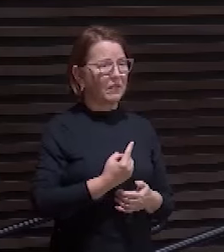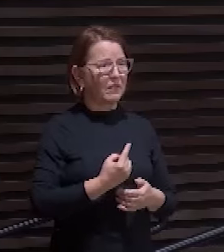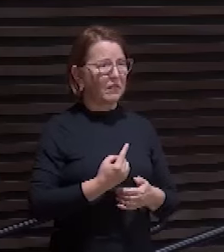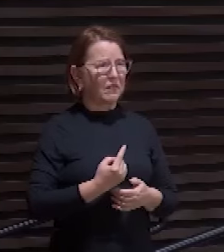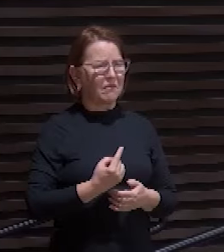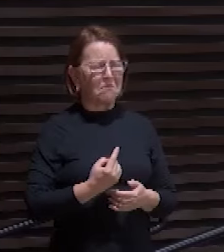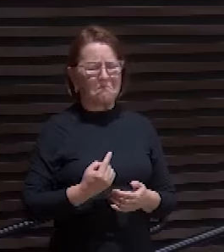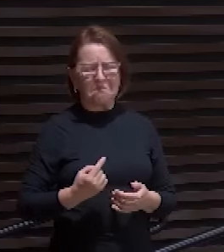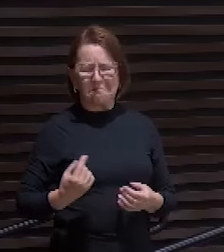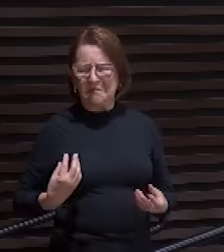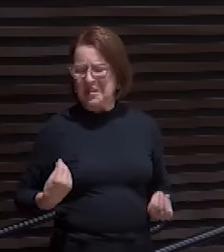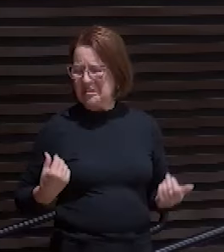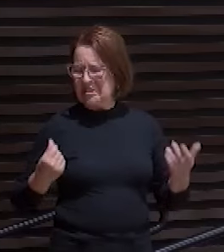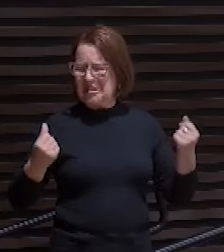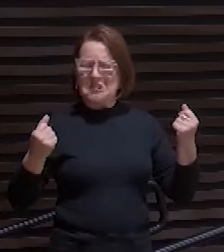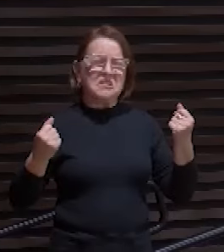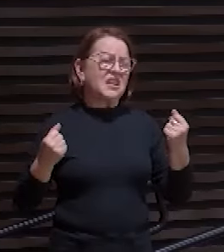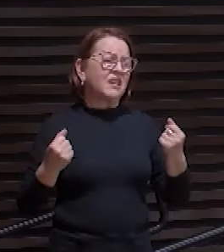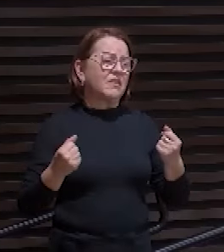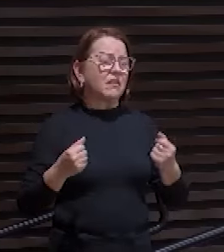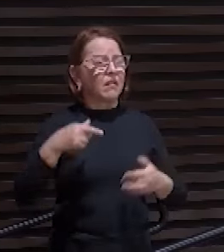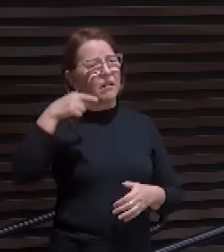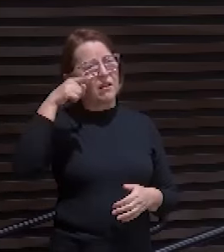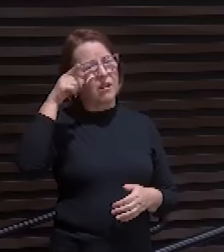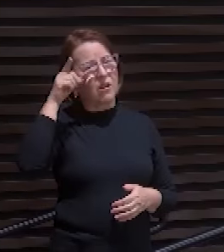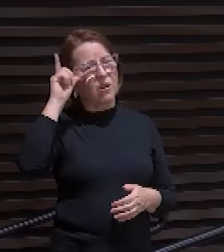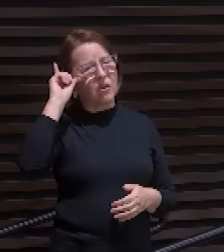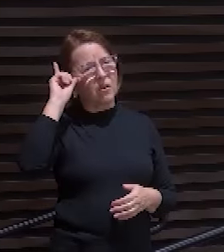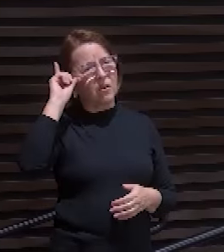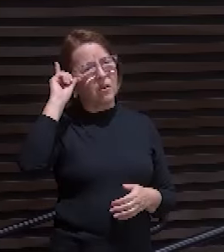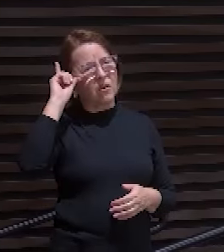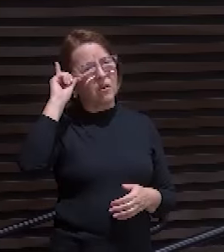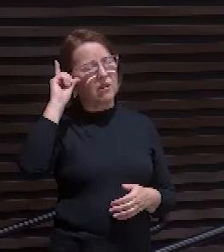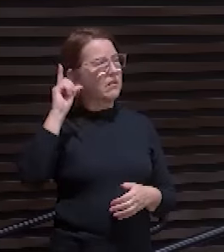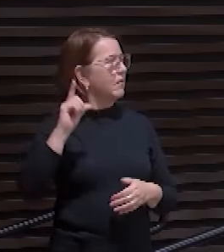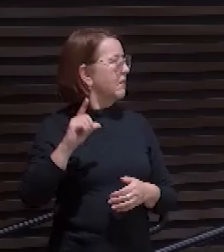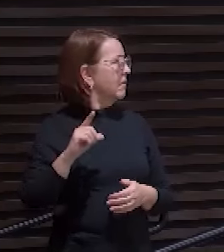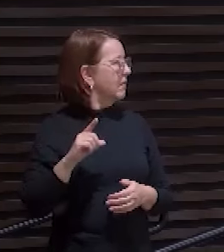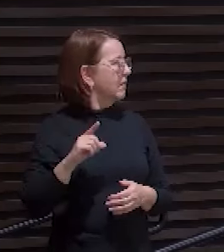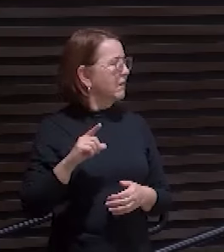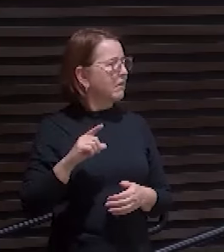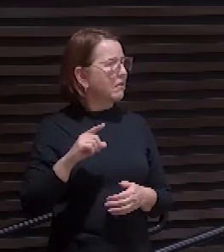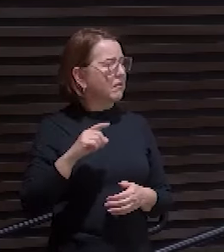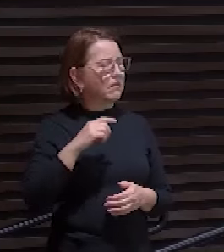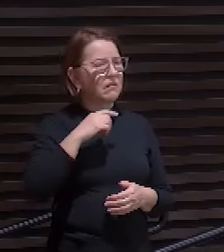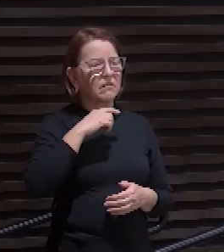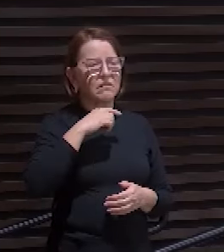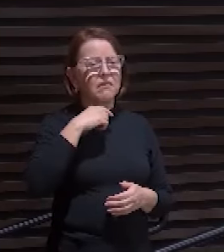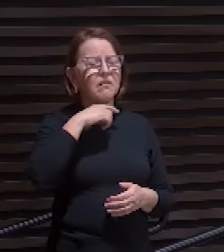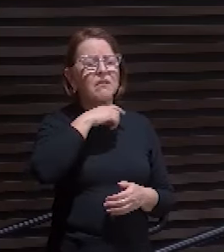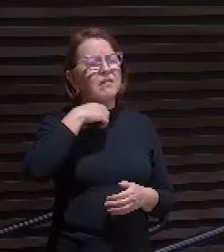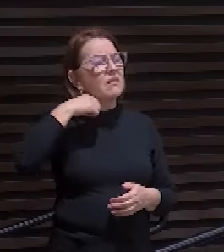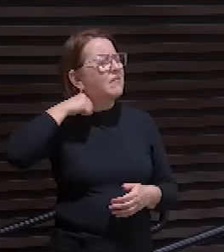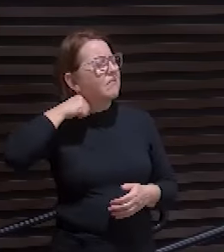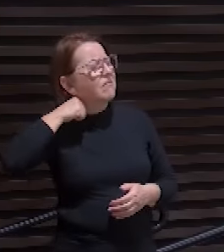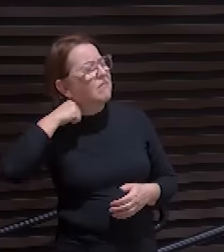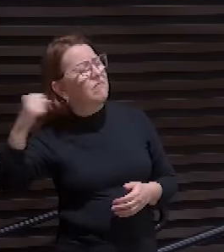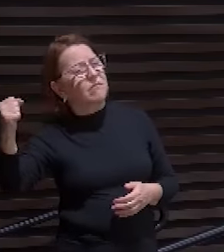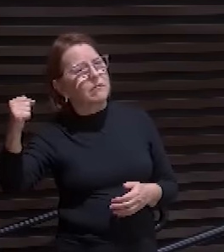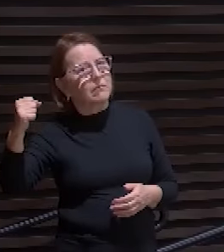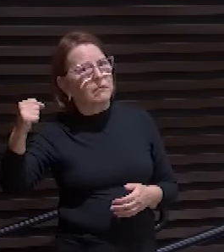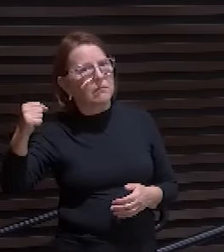bens, com coisas, ontem chegou em casa e botou uma corda no pescoço e se matou. Eu falei: até aqui está acontecendo